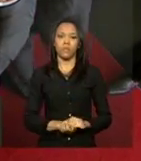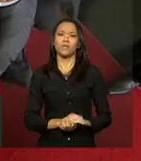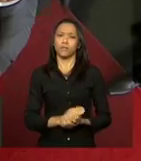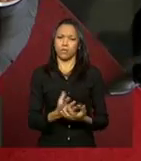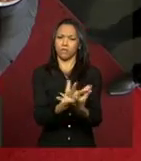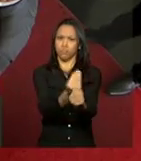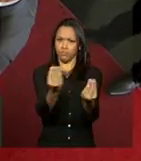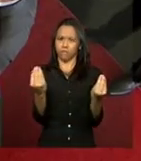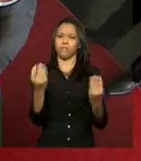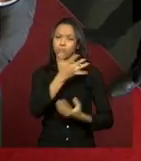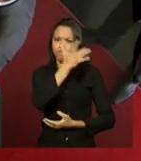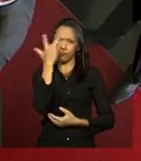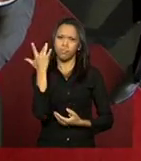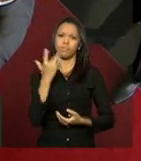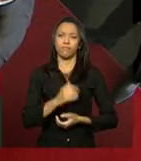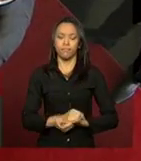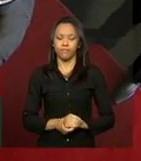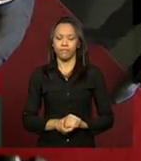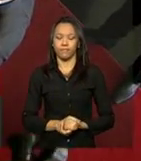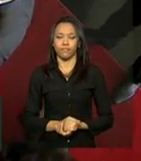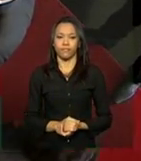Bastante gente, né?